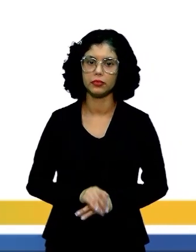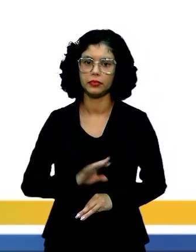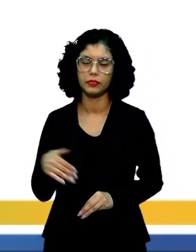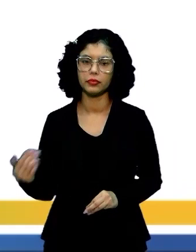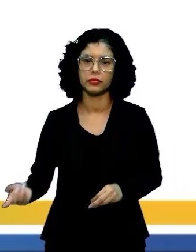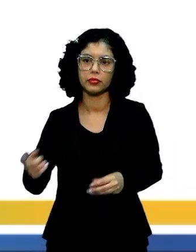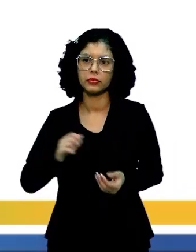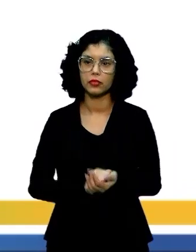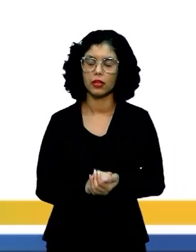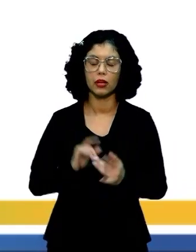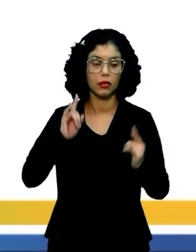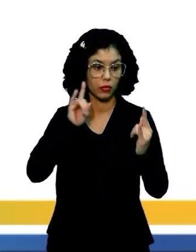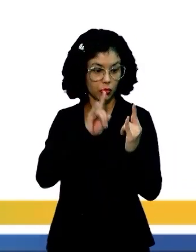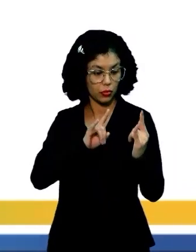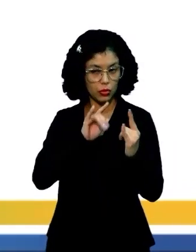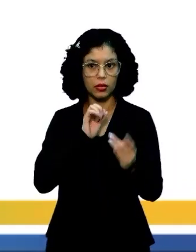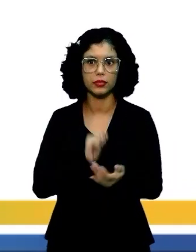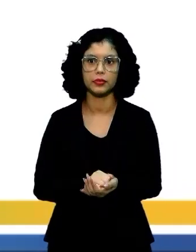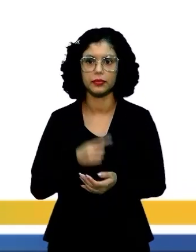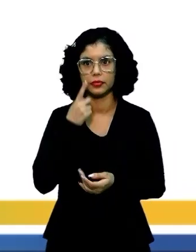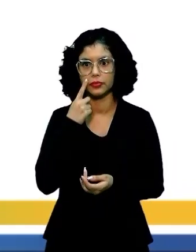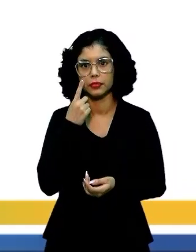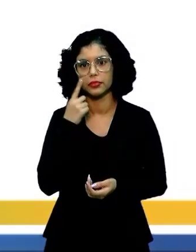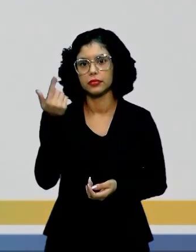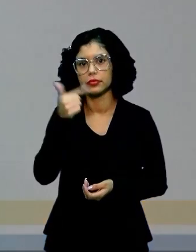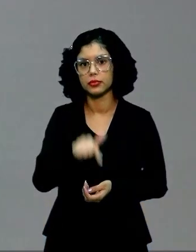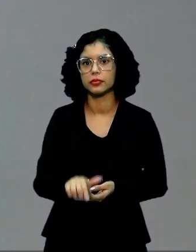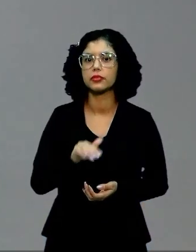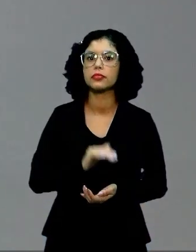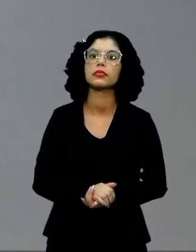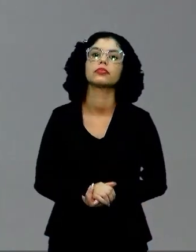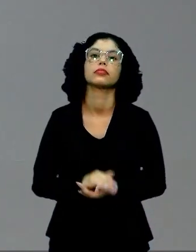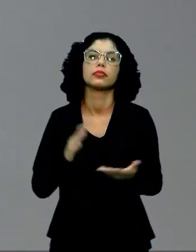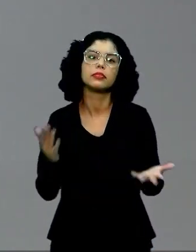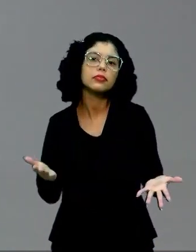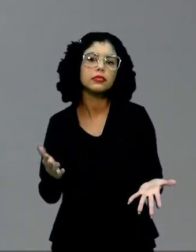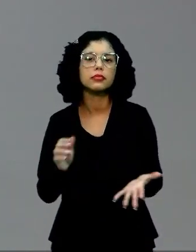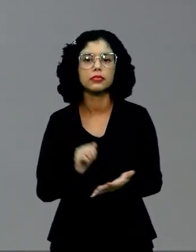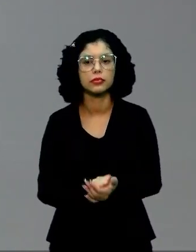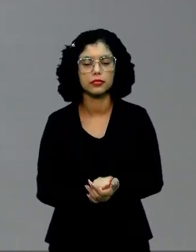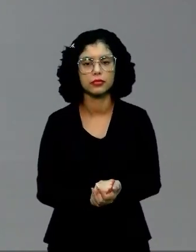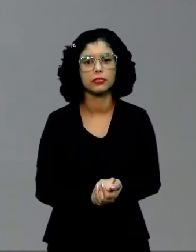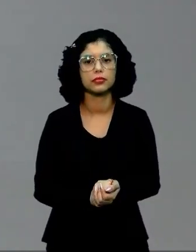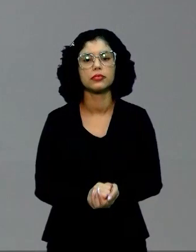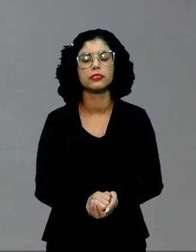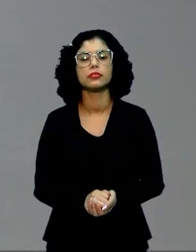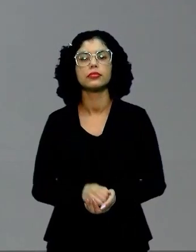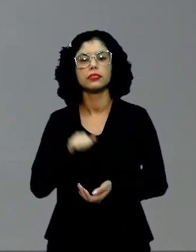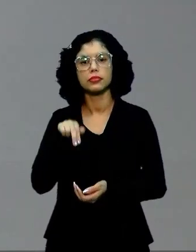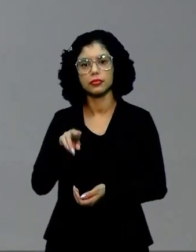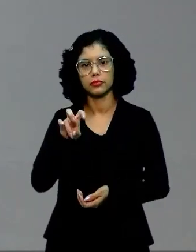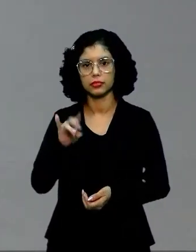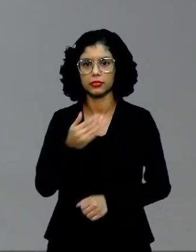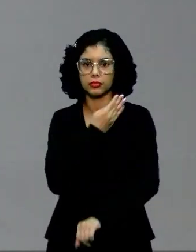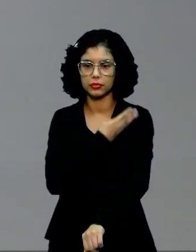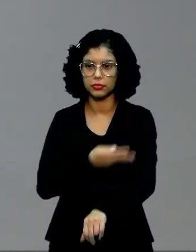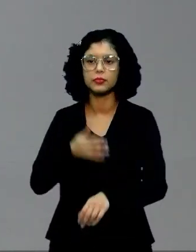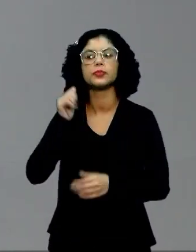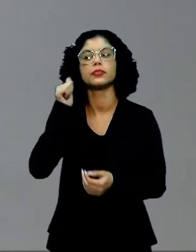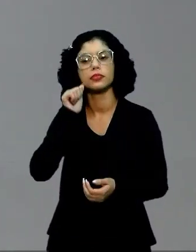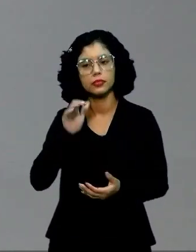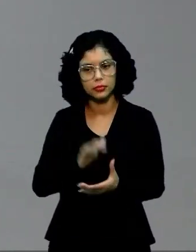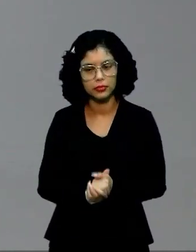Quando veio a paixão da moça Clara, observa novamente. Então, a gente tem o Cândido Neves e a esposa